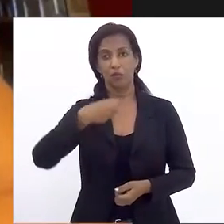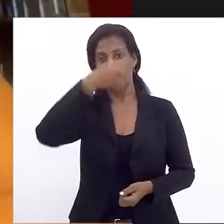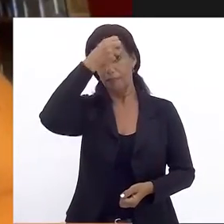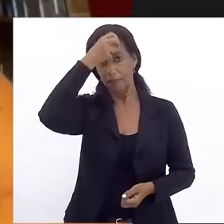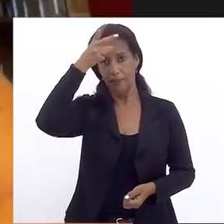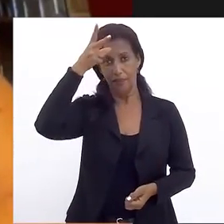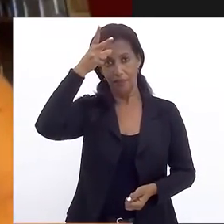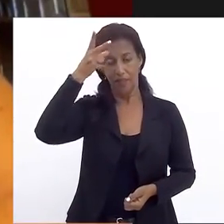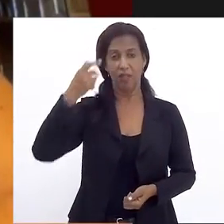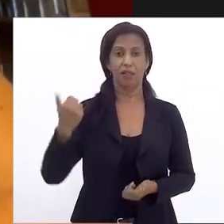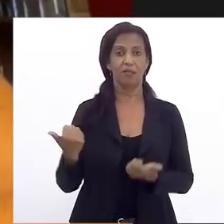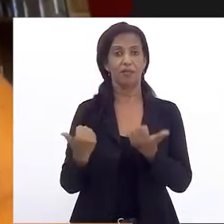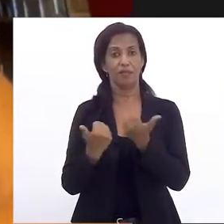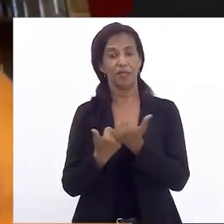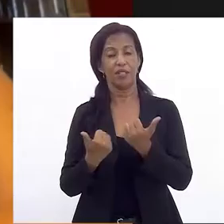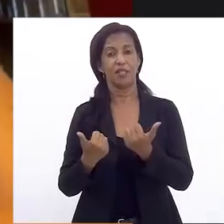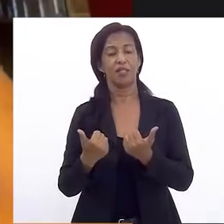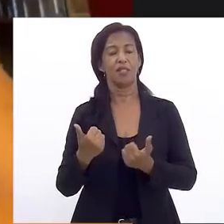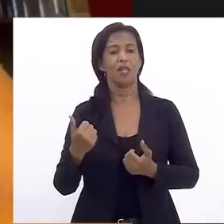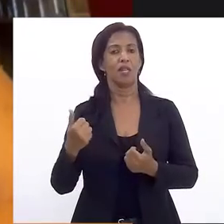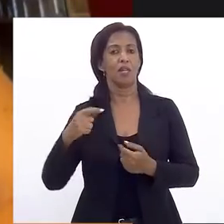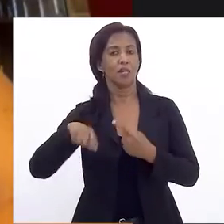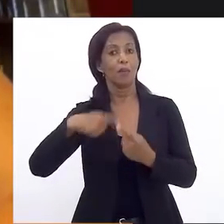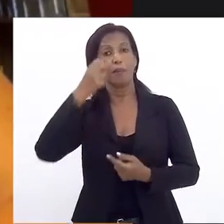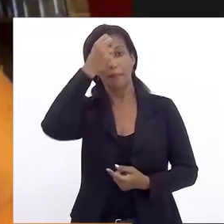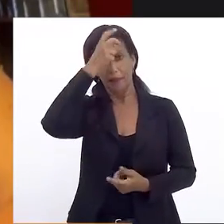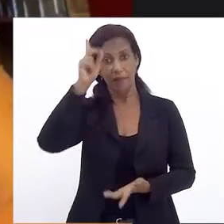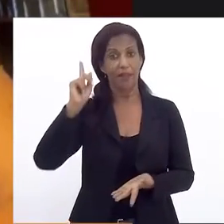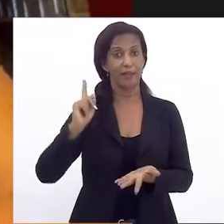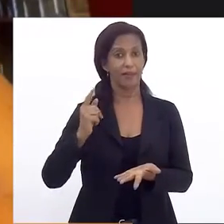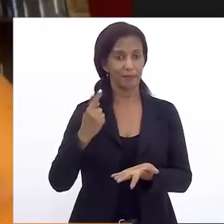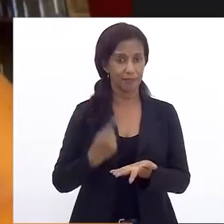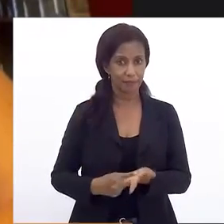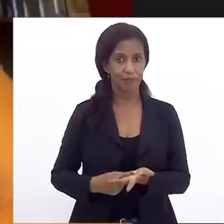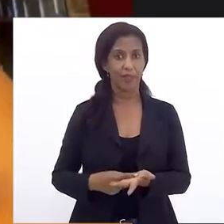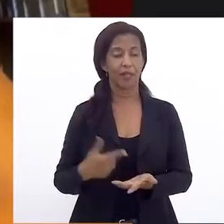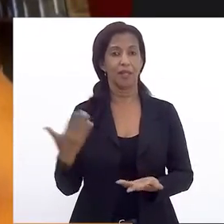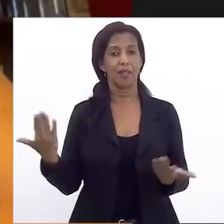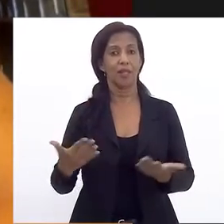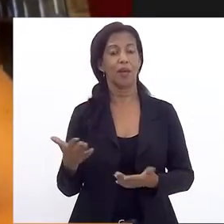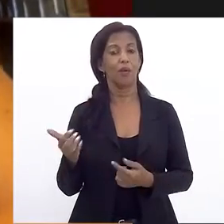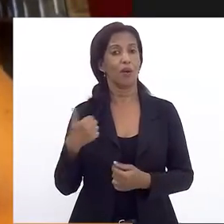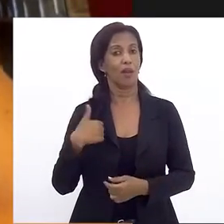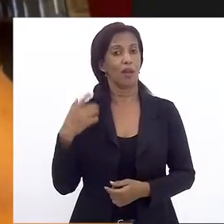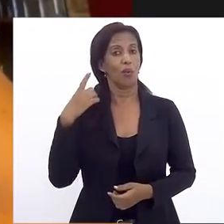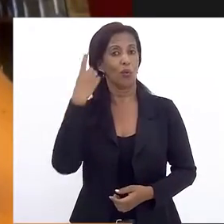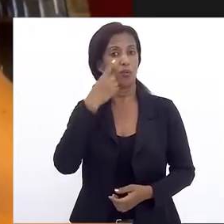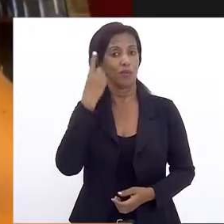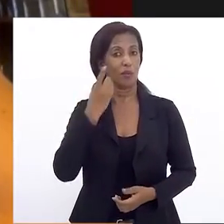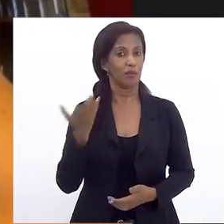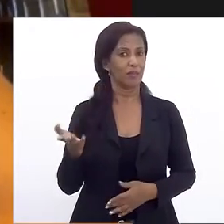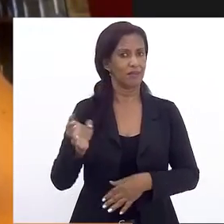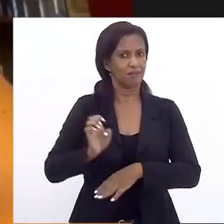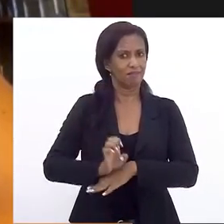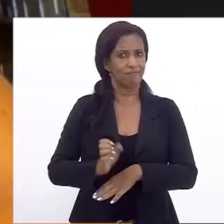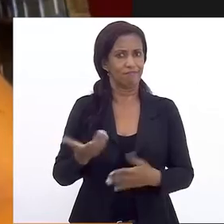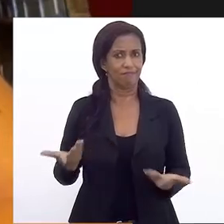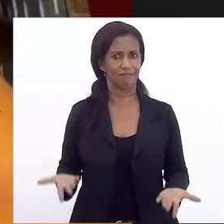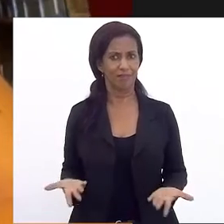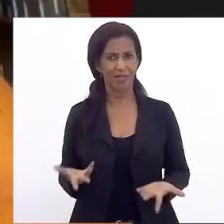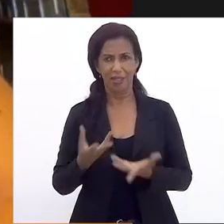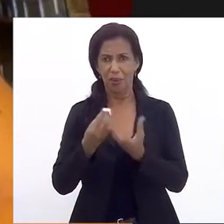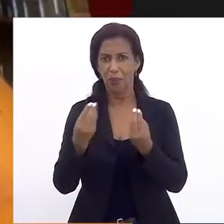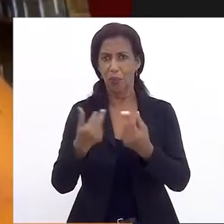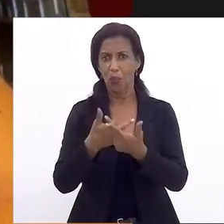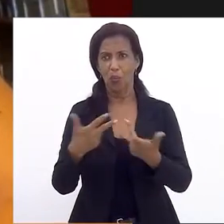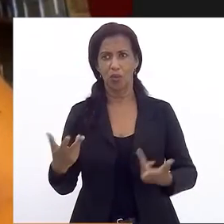e com o tempo, né, eu me tornei prefeita, vice-prefeita, depois prefeita por 2 mandatos, e agora no meu